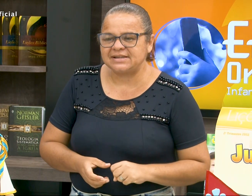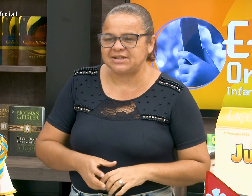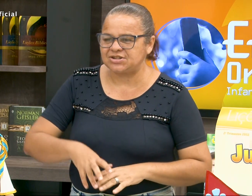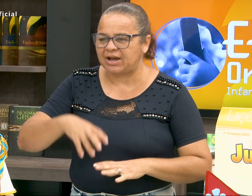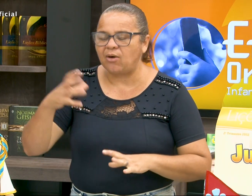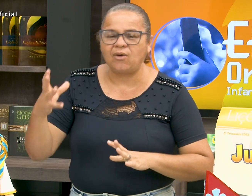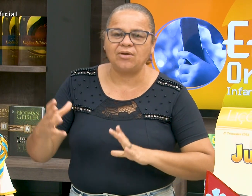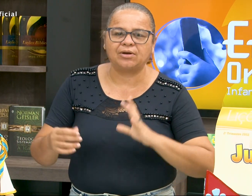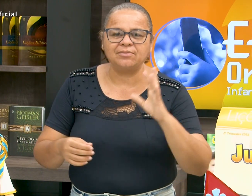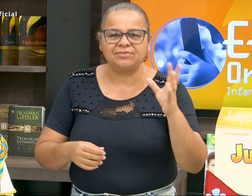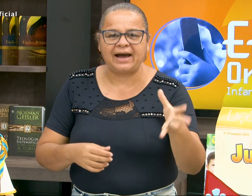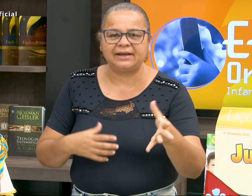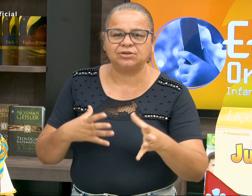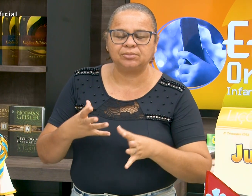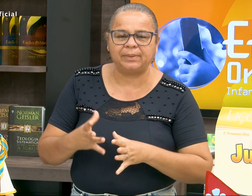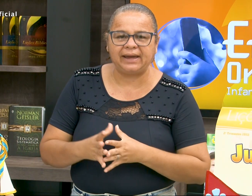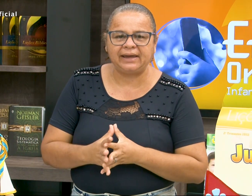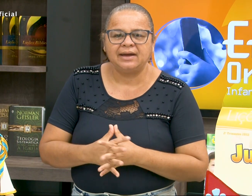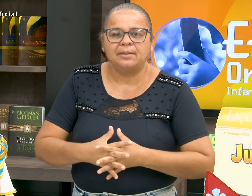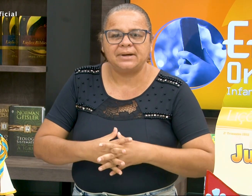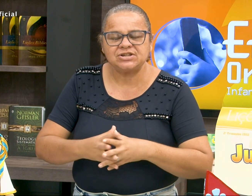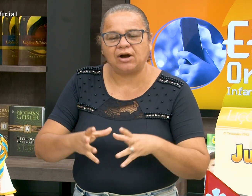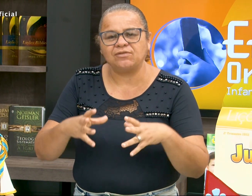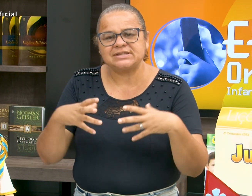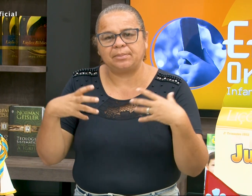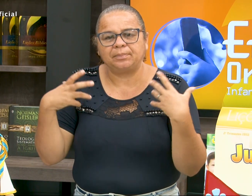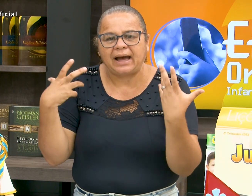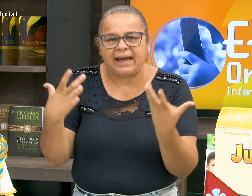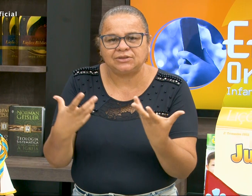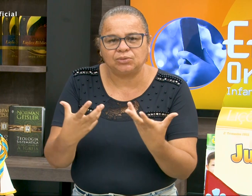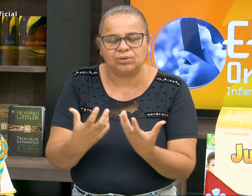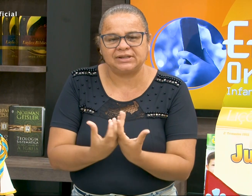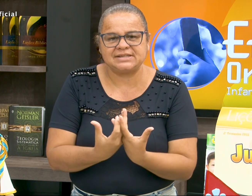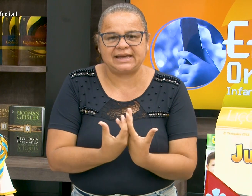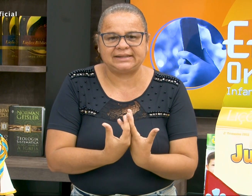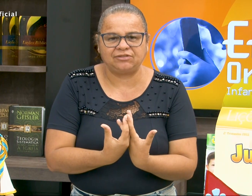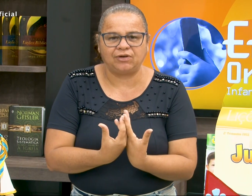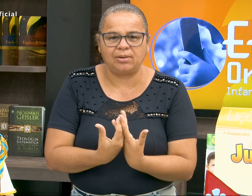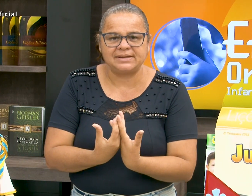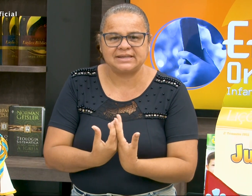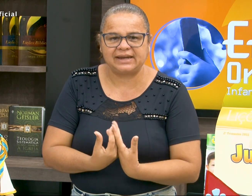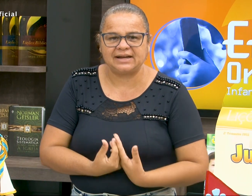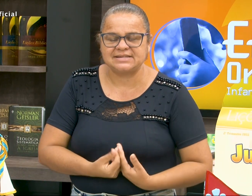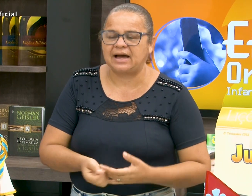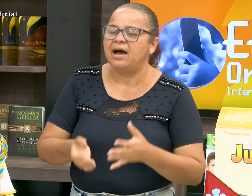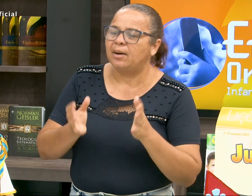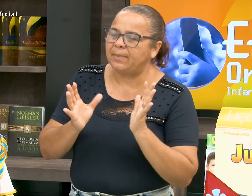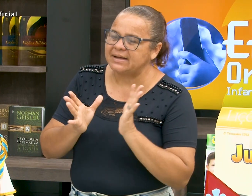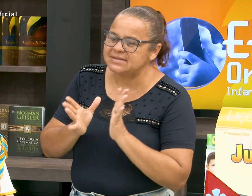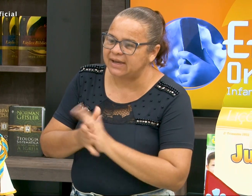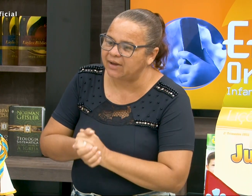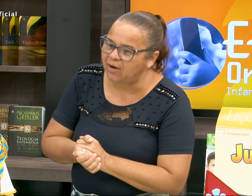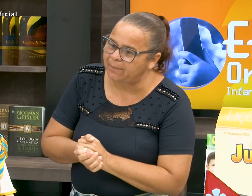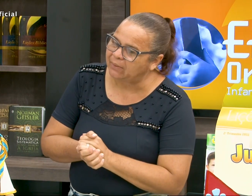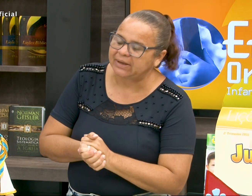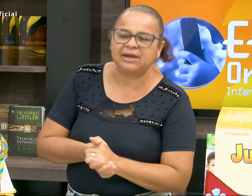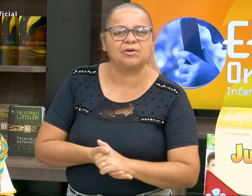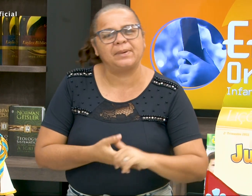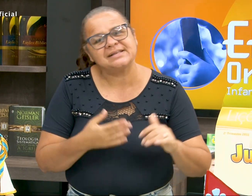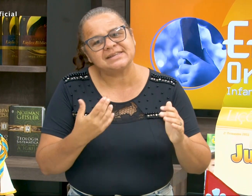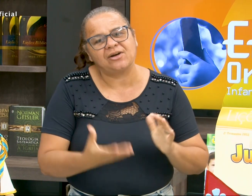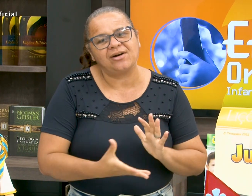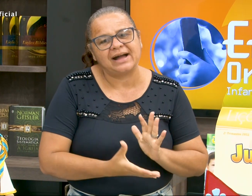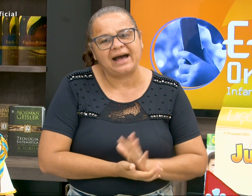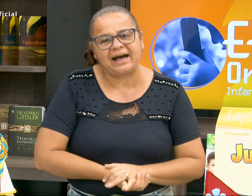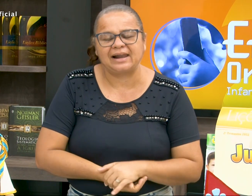muitas vezes a gente chega, oi, como vai? Tudo bem? Mas não, você eduque, de certa forma, as crianças. Paz do Senhor, Paulinho.